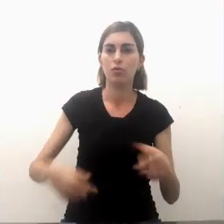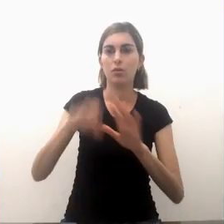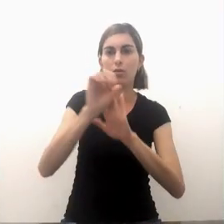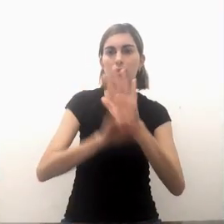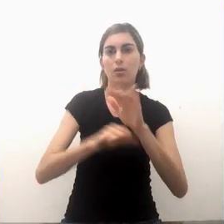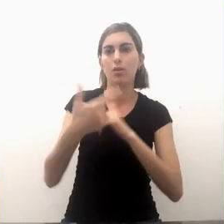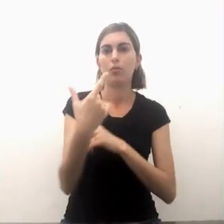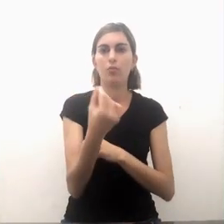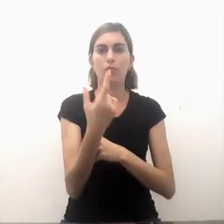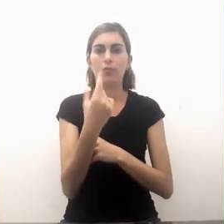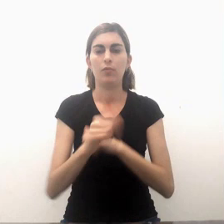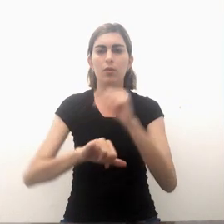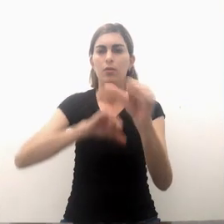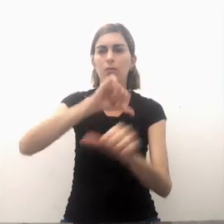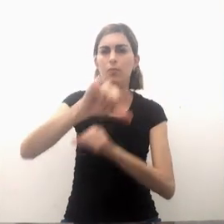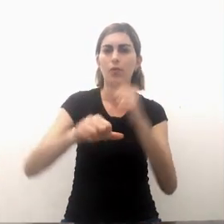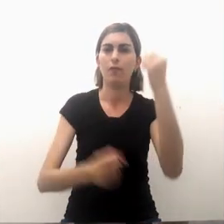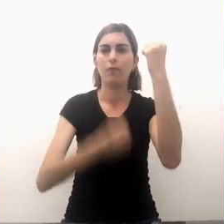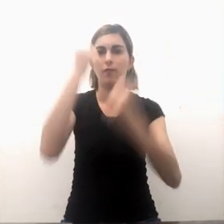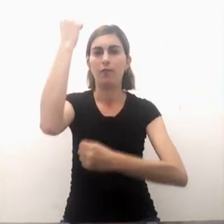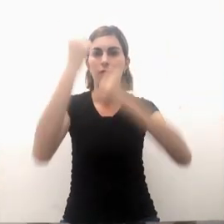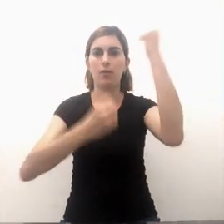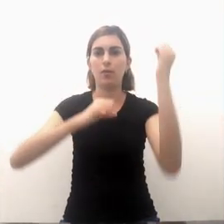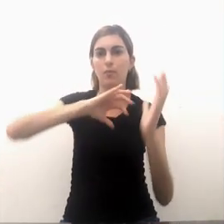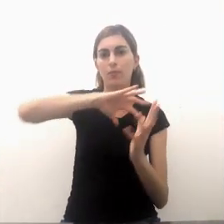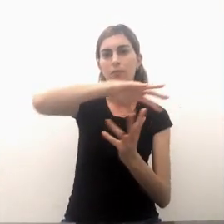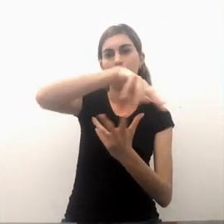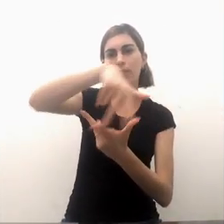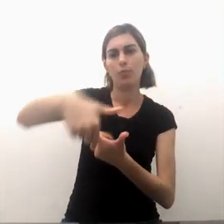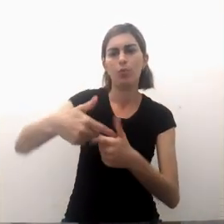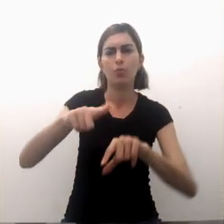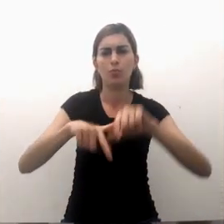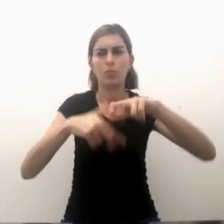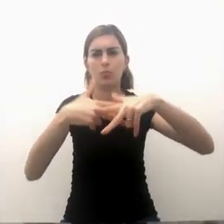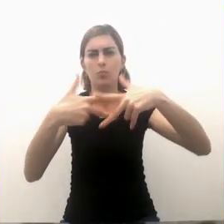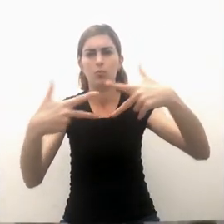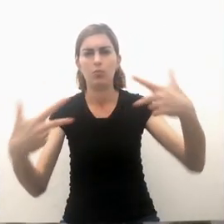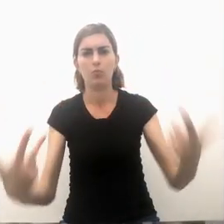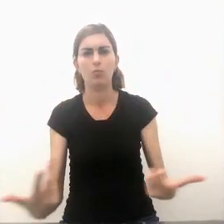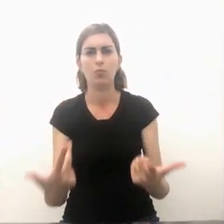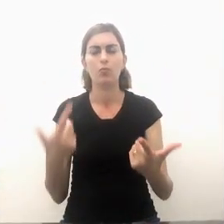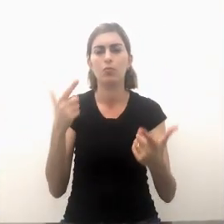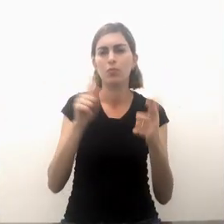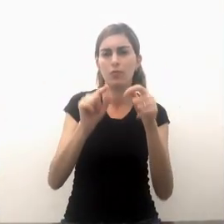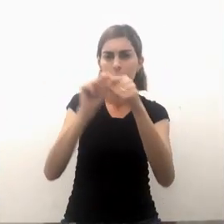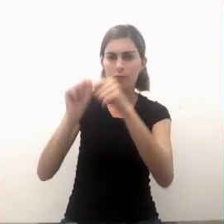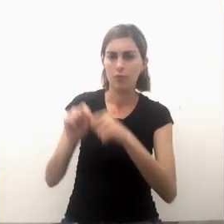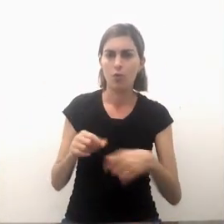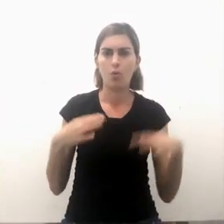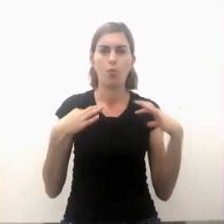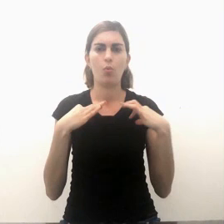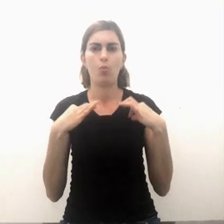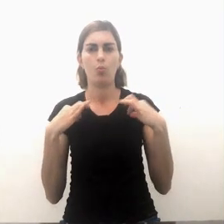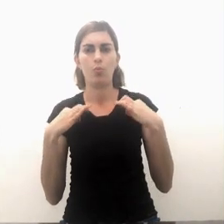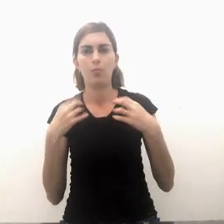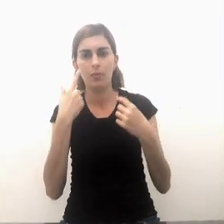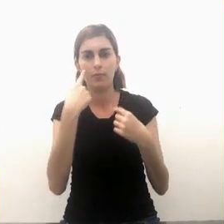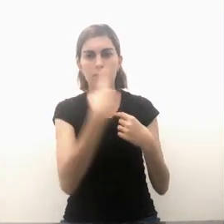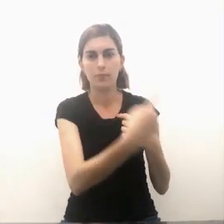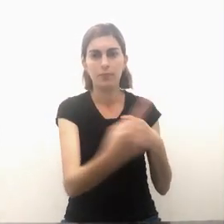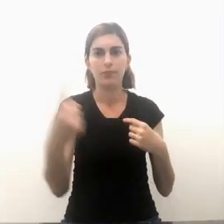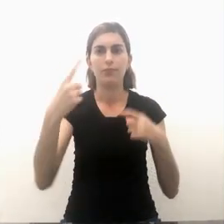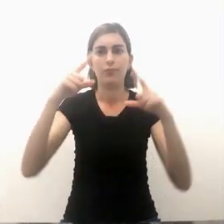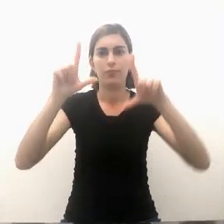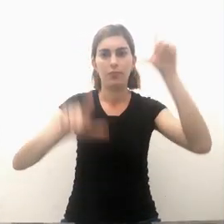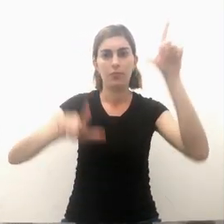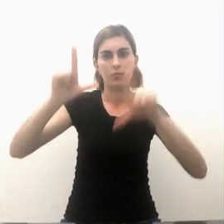século XX vira a fábrica do mundo. Então, grandes produções, né? Grandes confecções de roupas, como você acompanha na tela